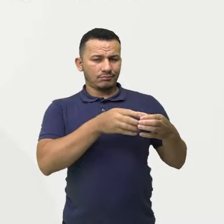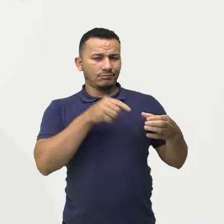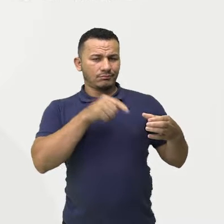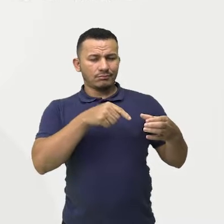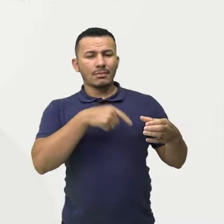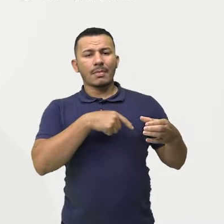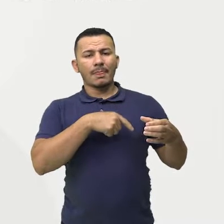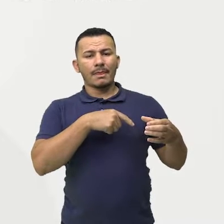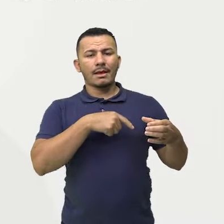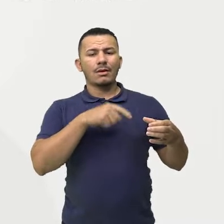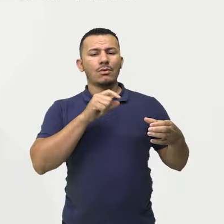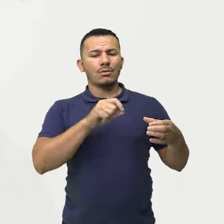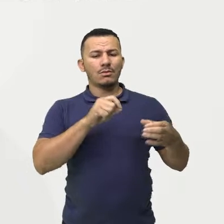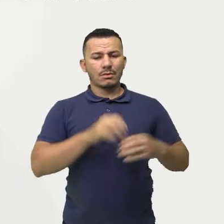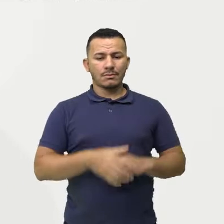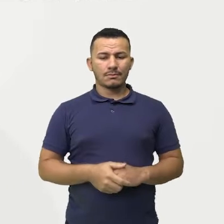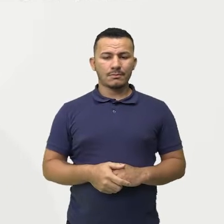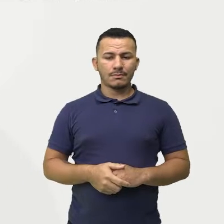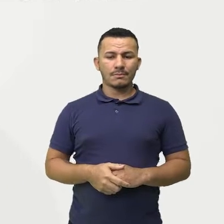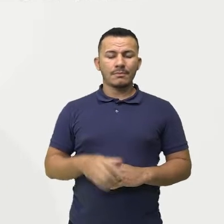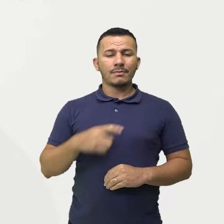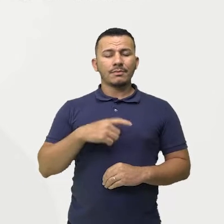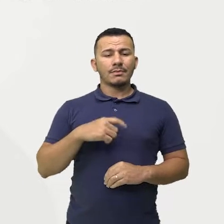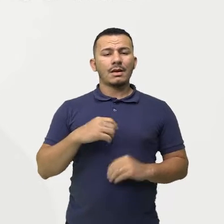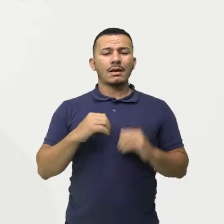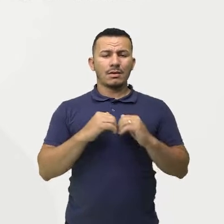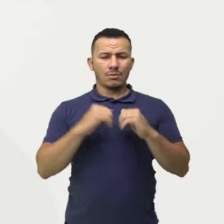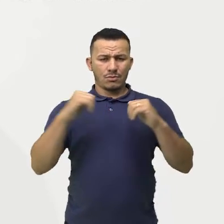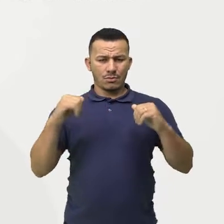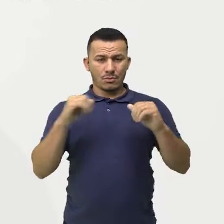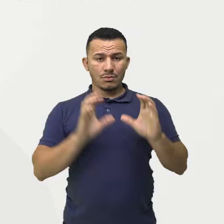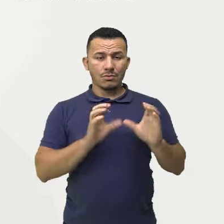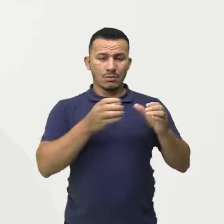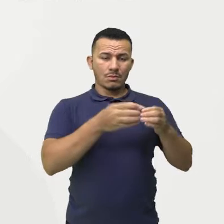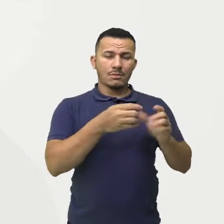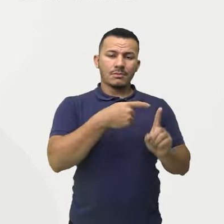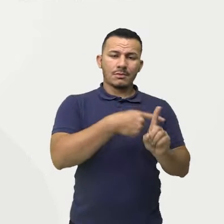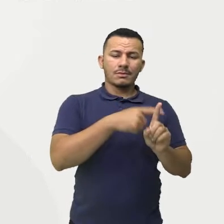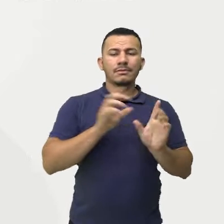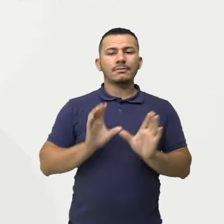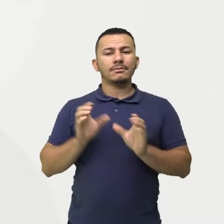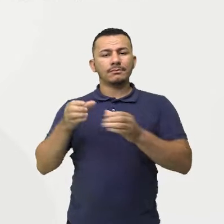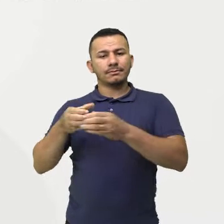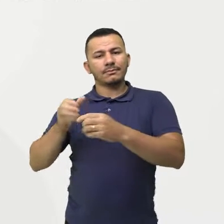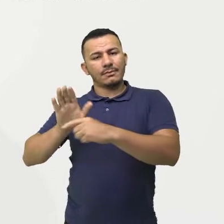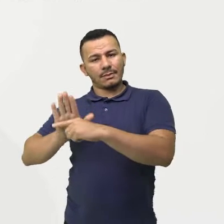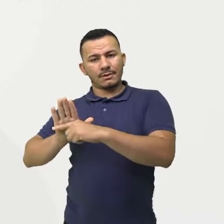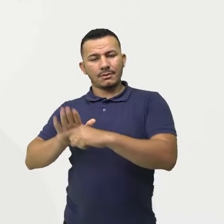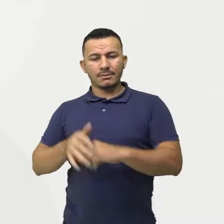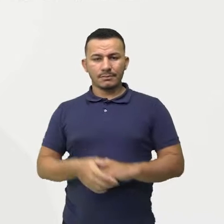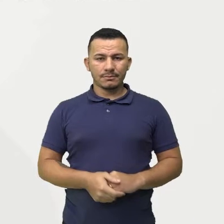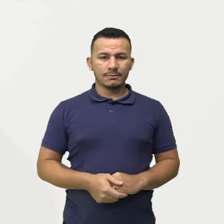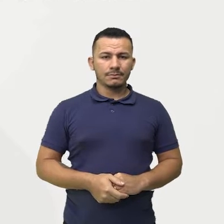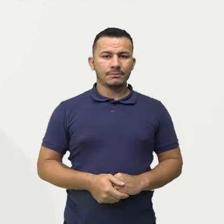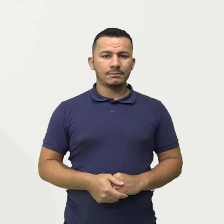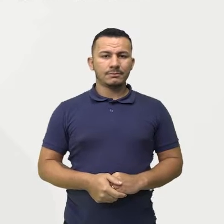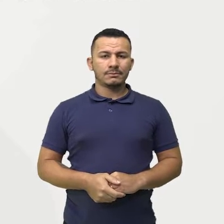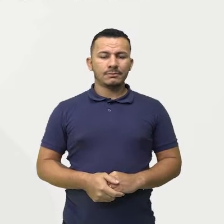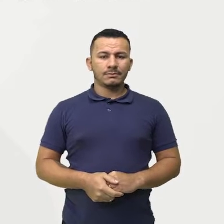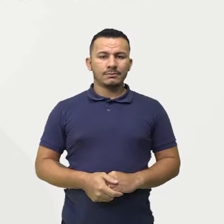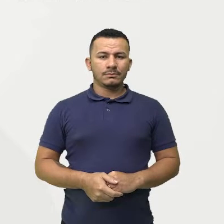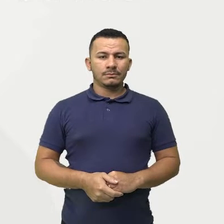ele tem, olha, o que nós chamamos de parte positiva e nós chamamos de e temos também a